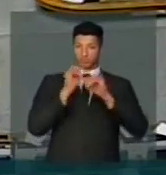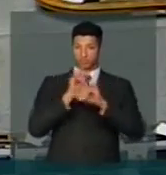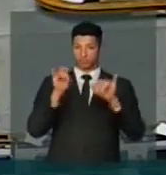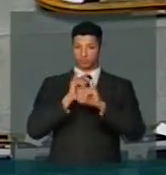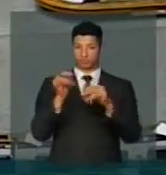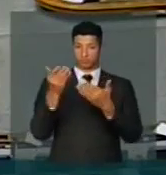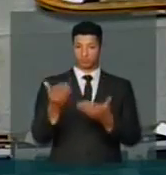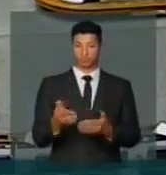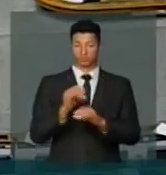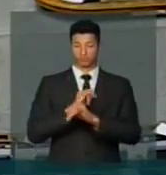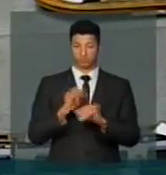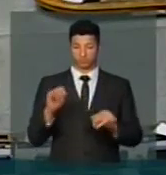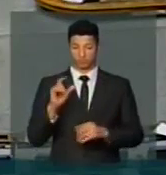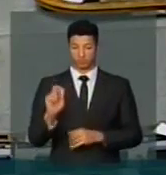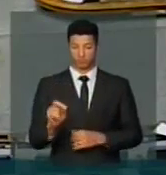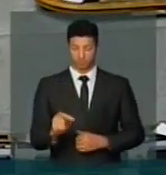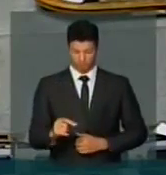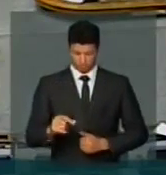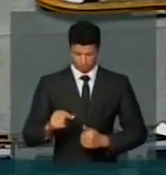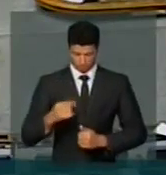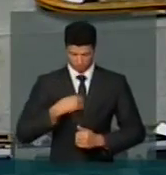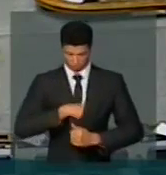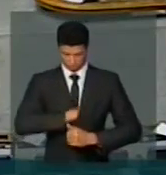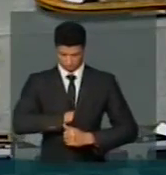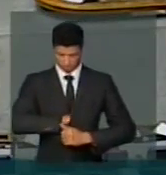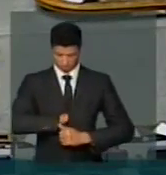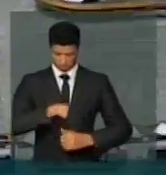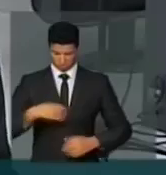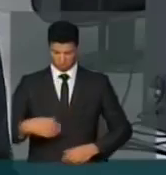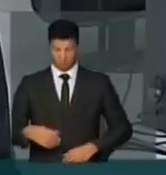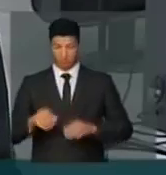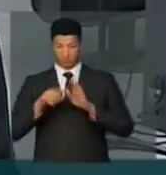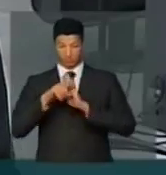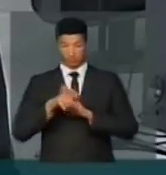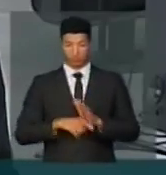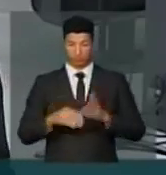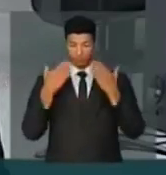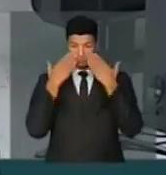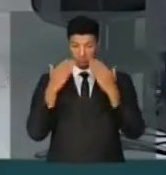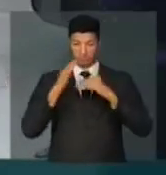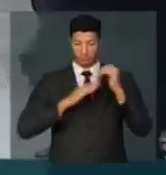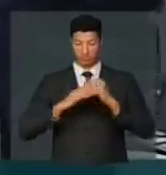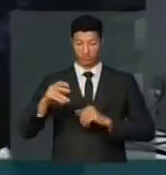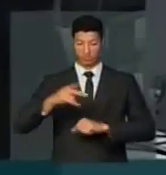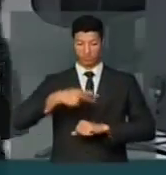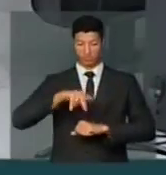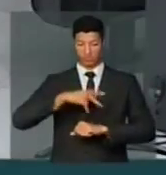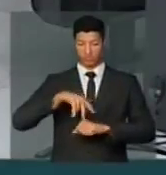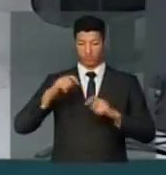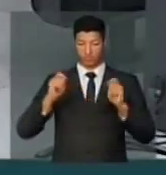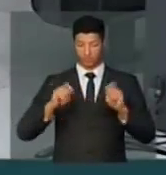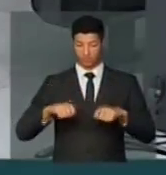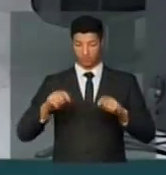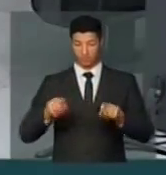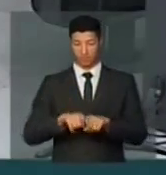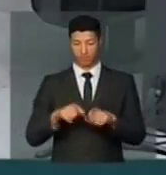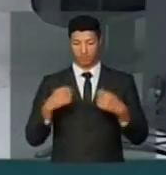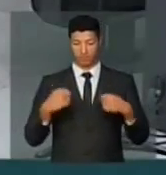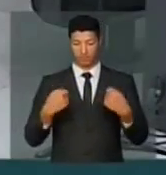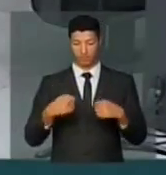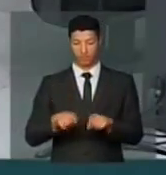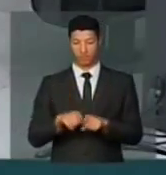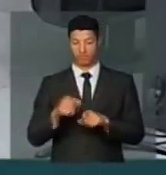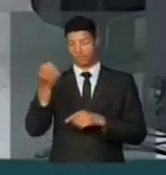pronunciamento, dizer que o diagnóstico que Vossa Excelência nos apresenta aqui sobre o país é preciso